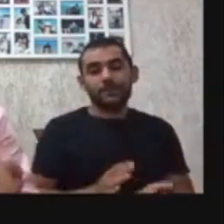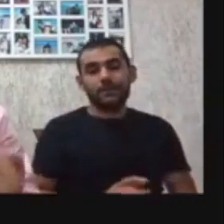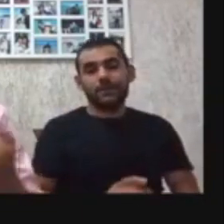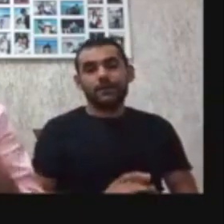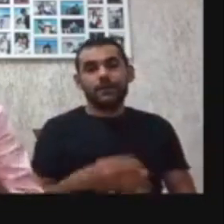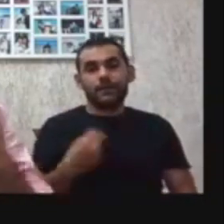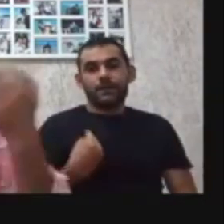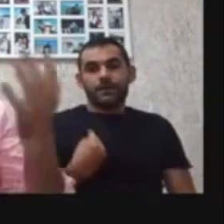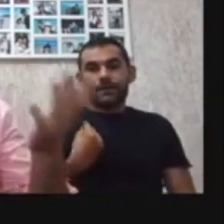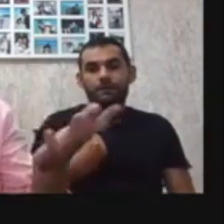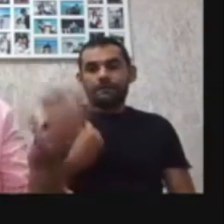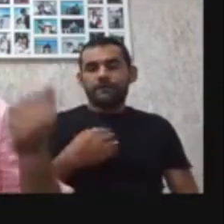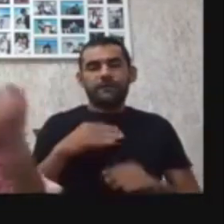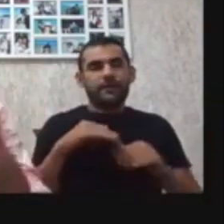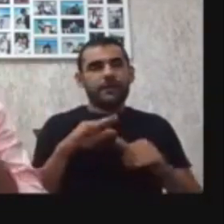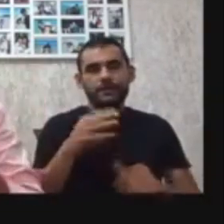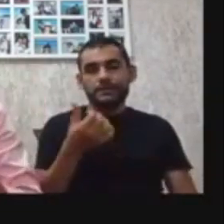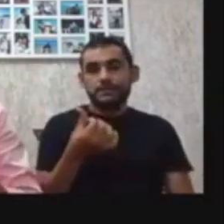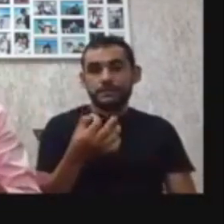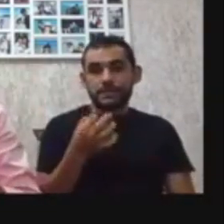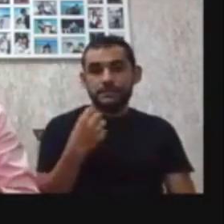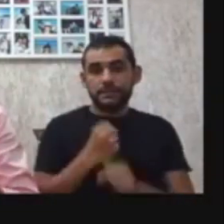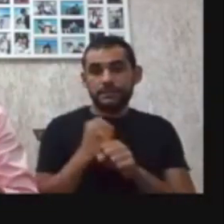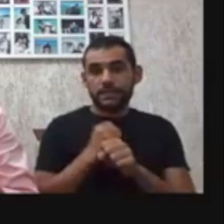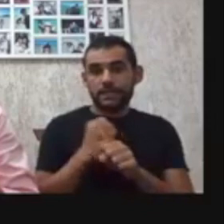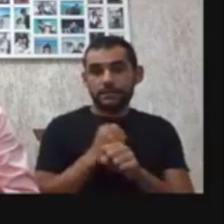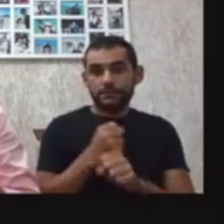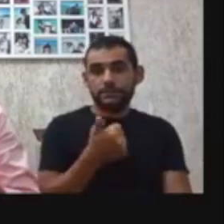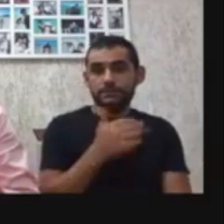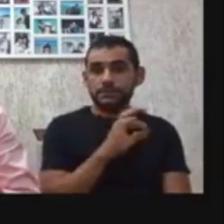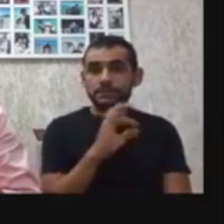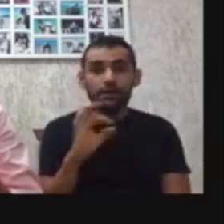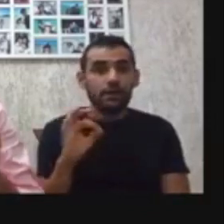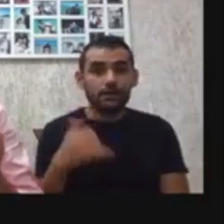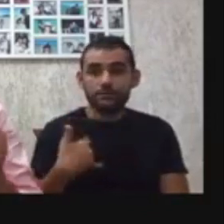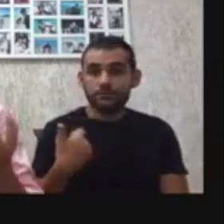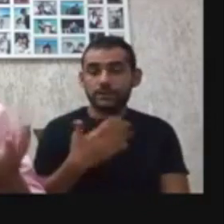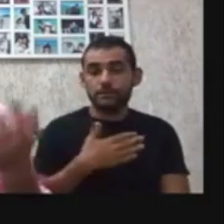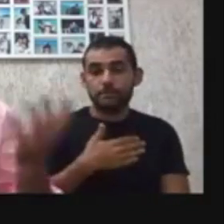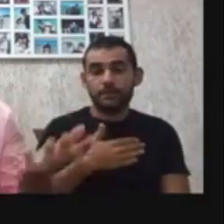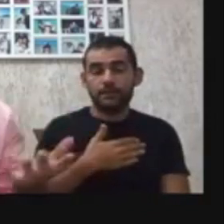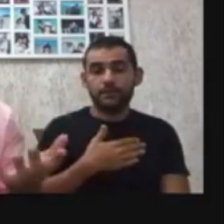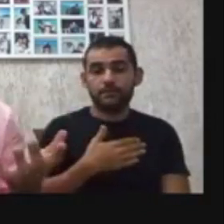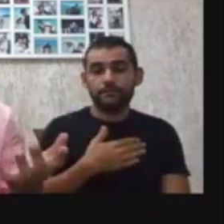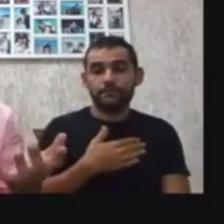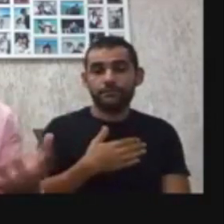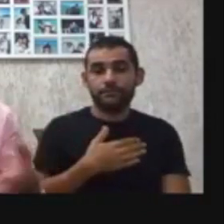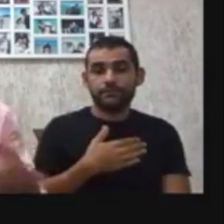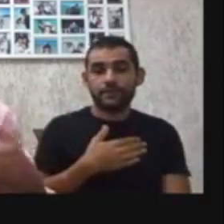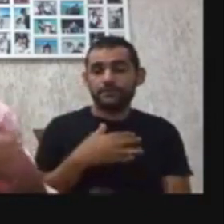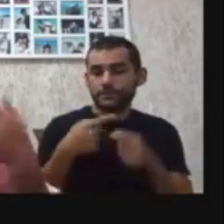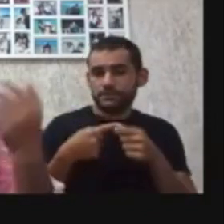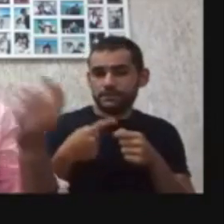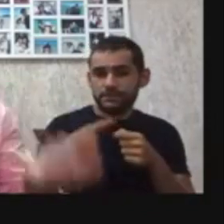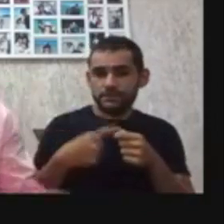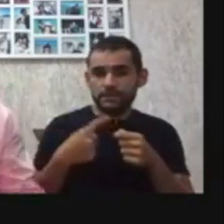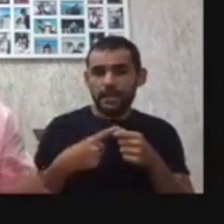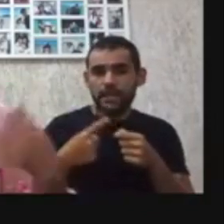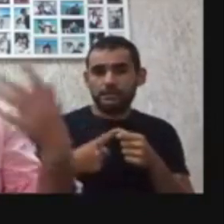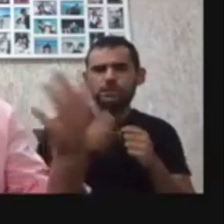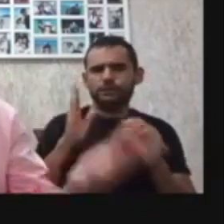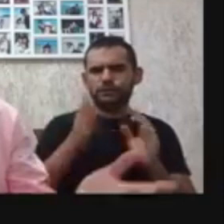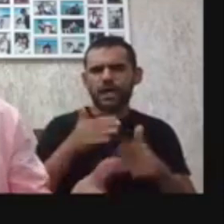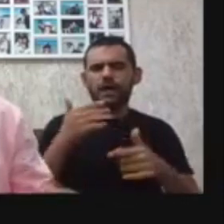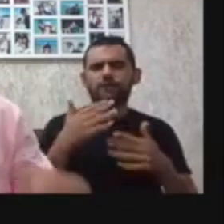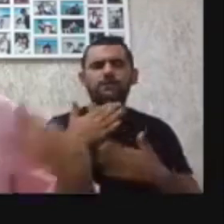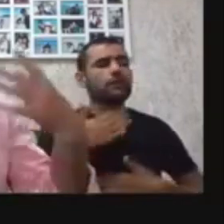Adriano, mais pelo menos uns 60 anos, chegar nos 100, sabe? Então, eu quero viver numa cidade que me dê